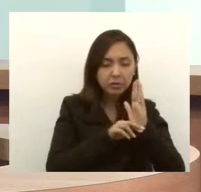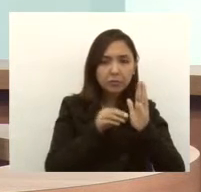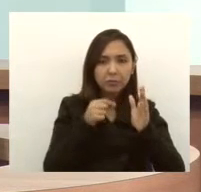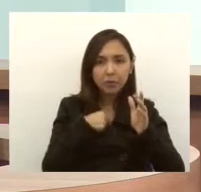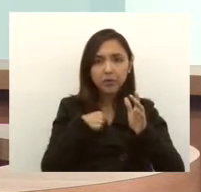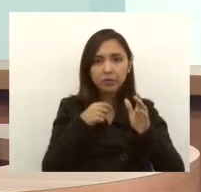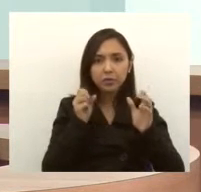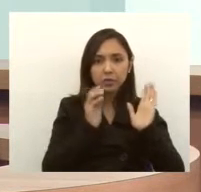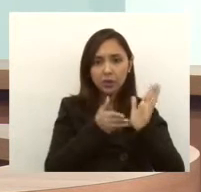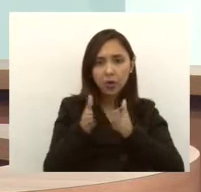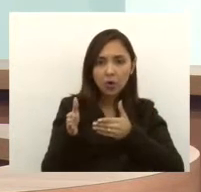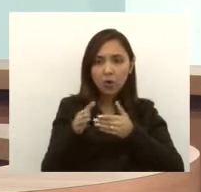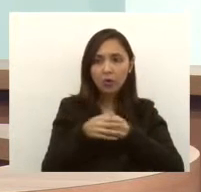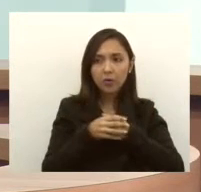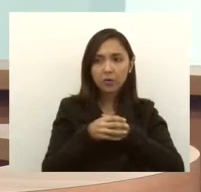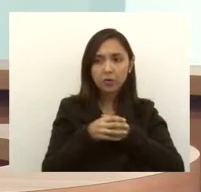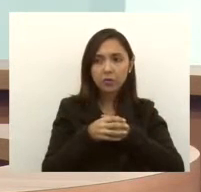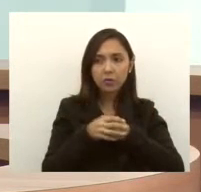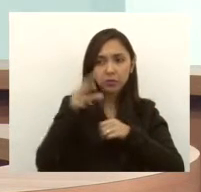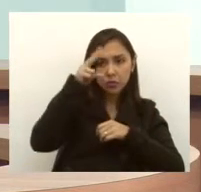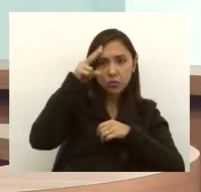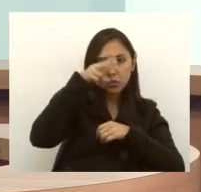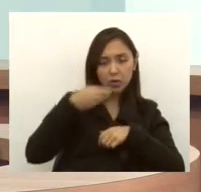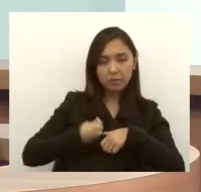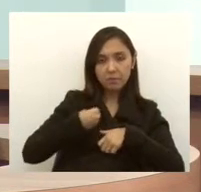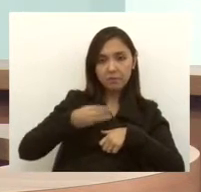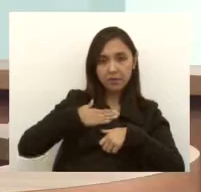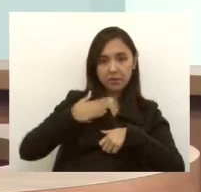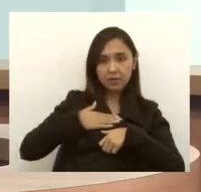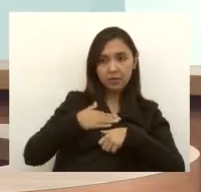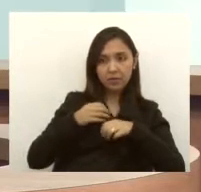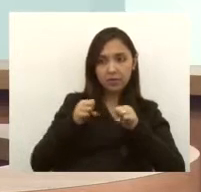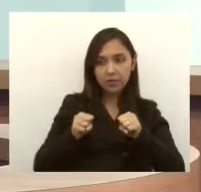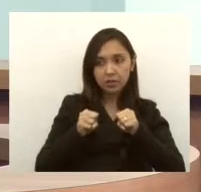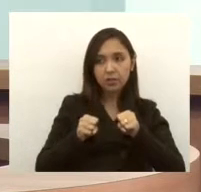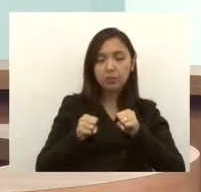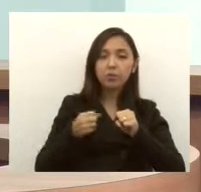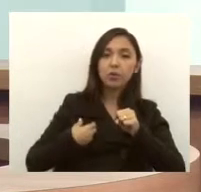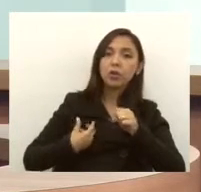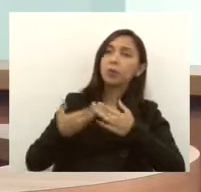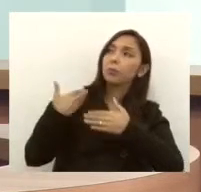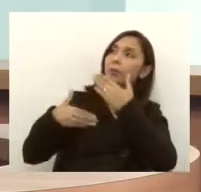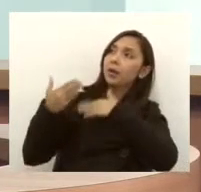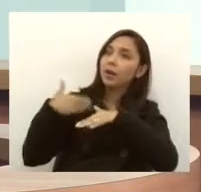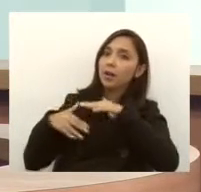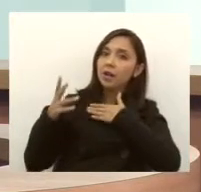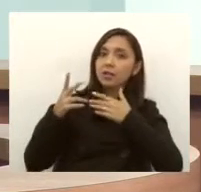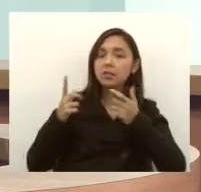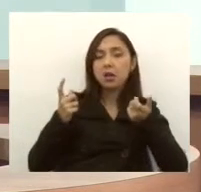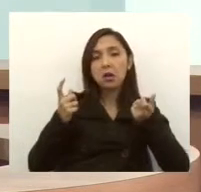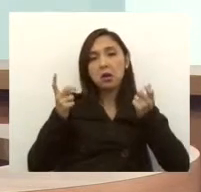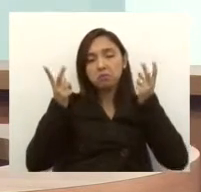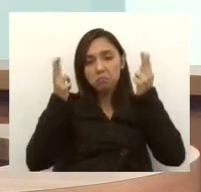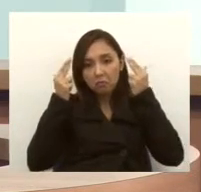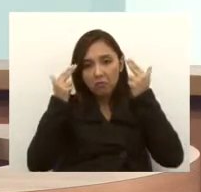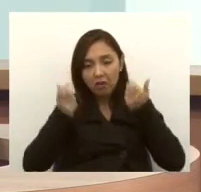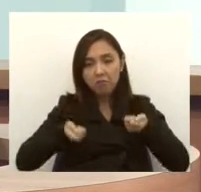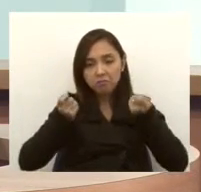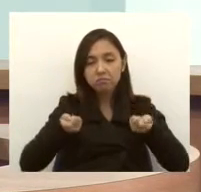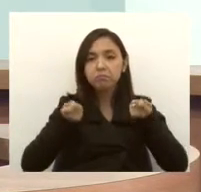fazer questão de ordem, para contar a história da minha vida, de onde eu nasci, que eu andava de jumentinho para ir para a